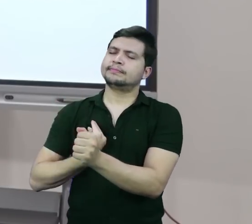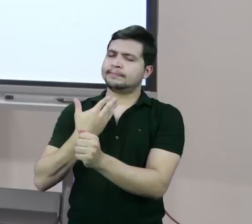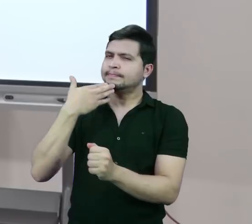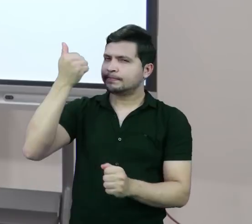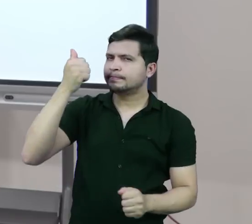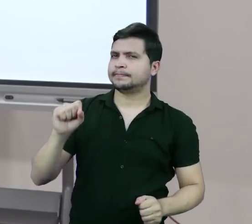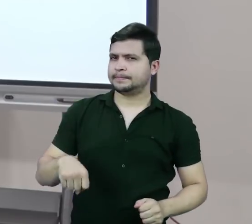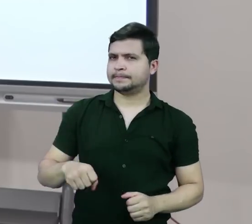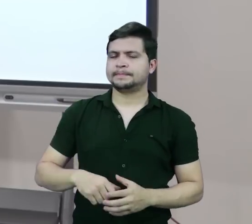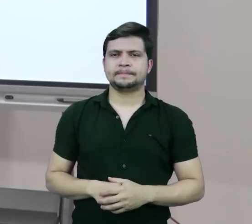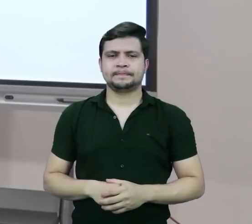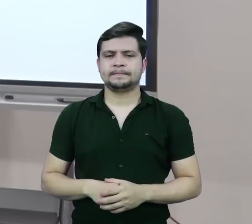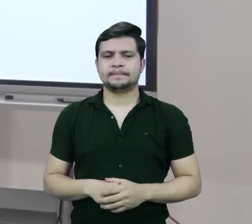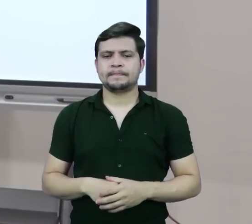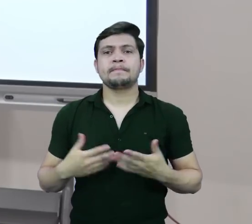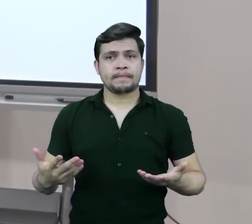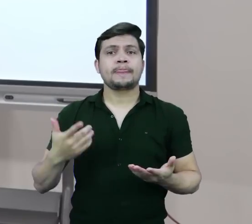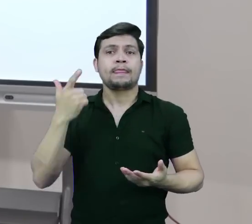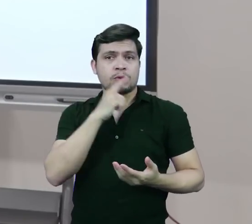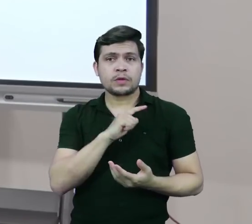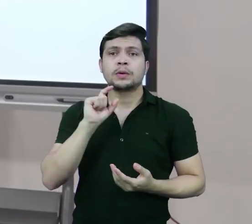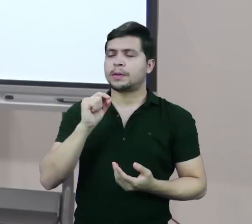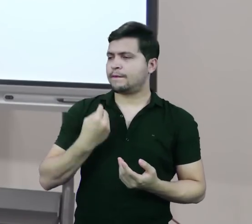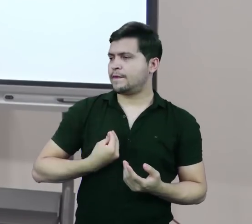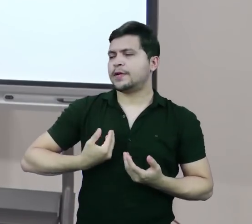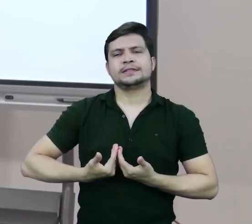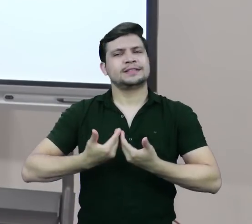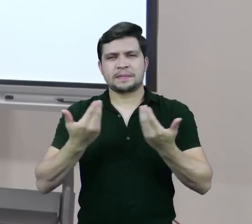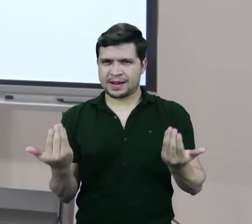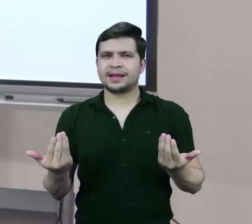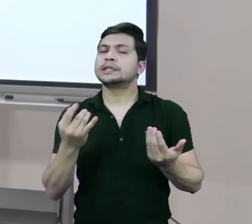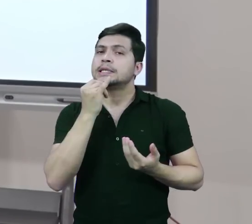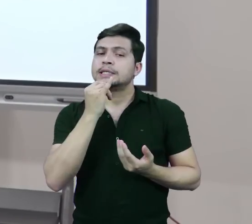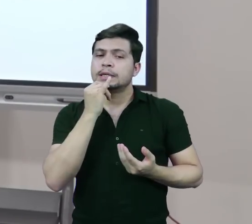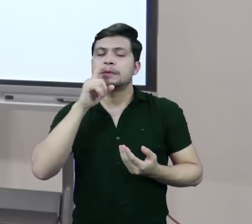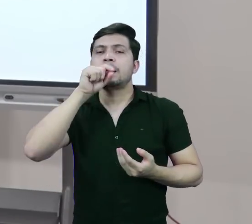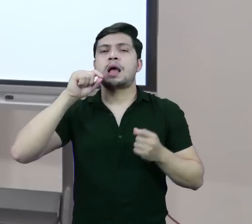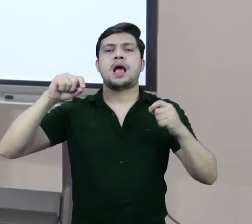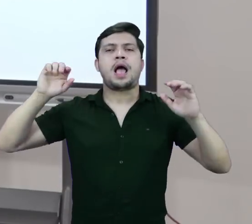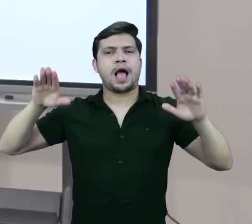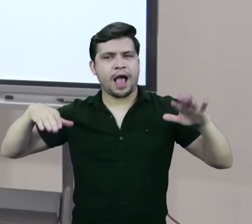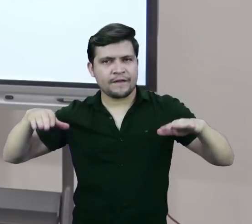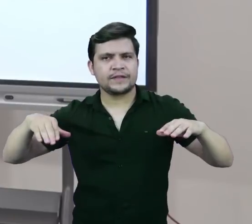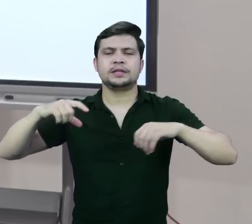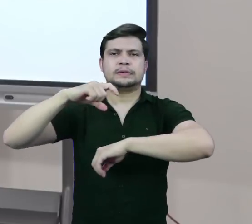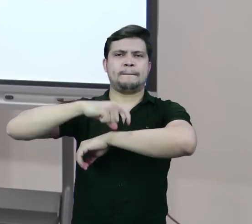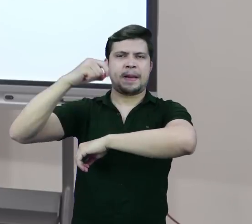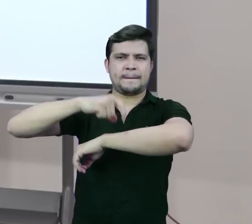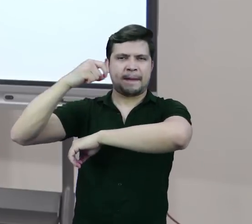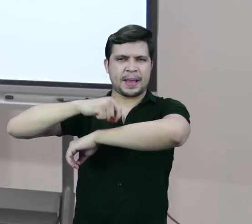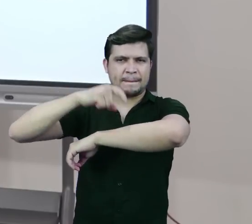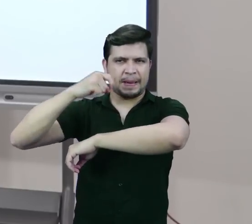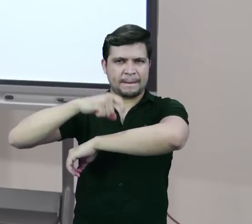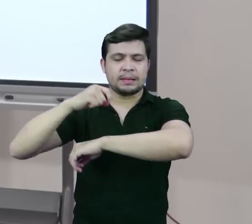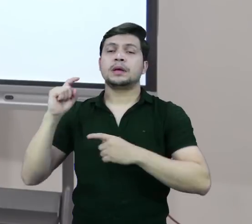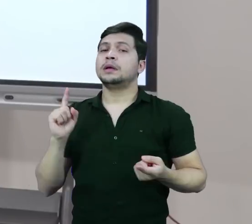benefícios mútuos sem que haja interdependência entre eles. Eles conseguem viver separadamente. Exemplo, as aves carrapateiras e os